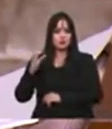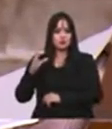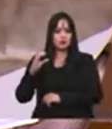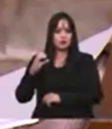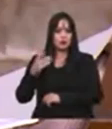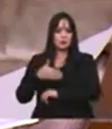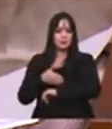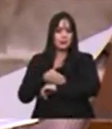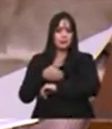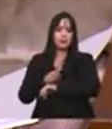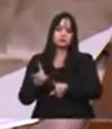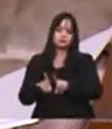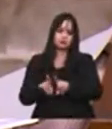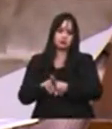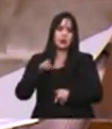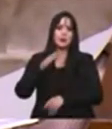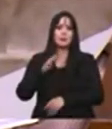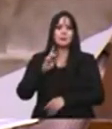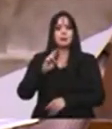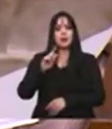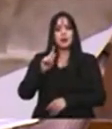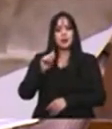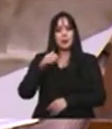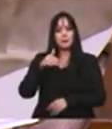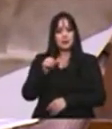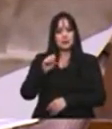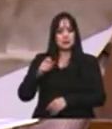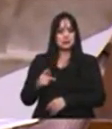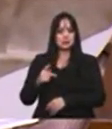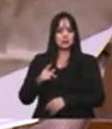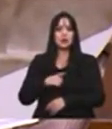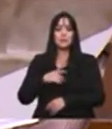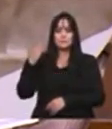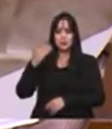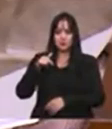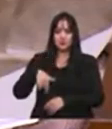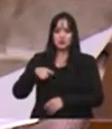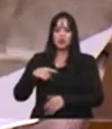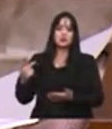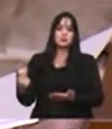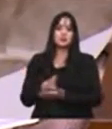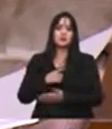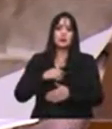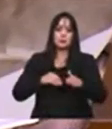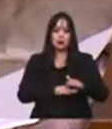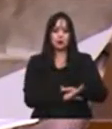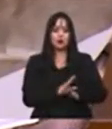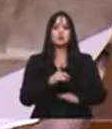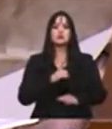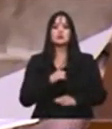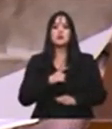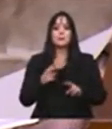13.712.001,10, e com a participação também de Bergamaschi e Amorim. Com provas desses fatos, temos comprovantes desses depósitos apreendidos